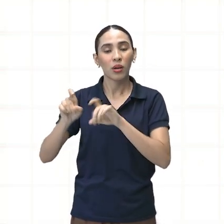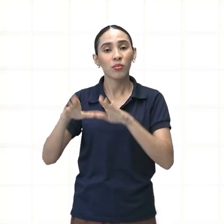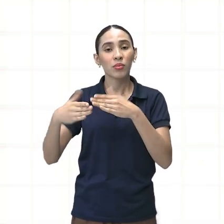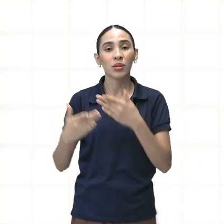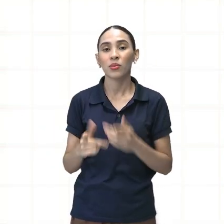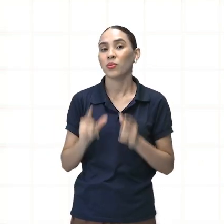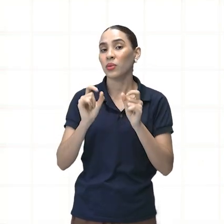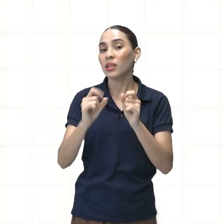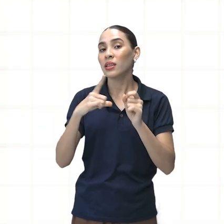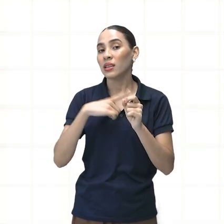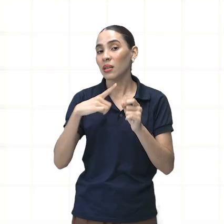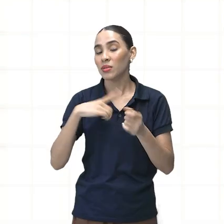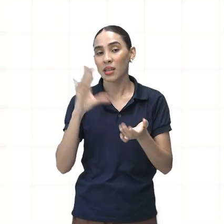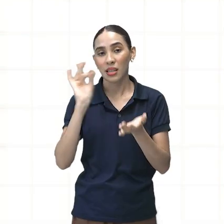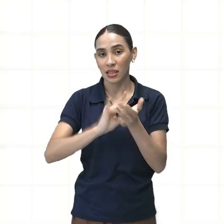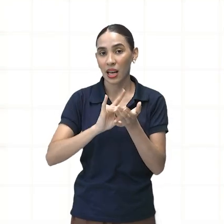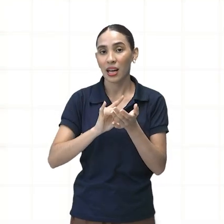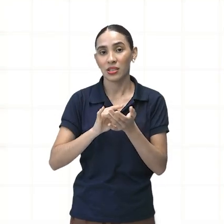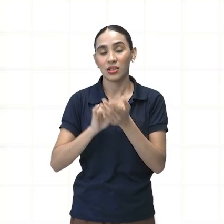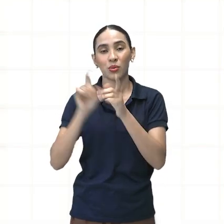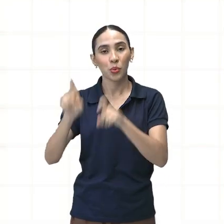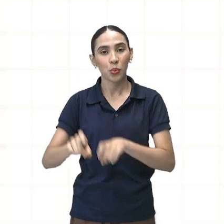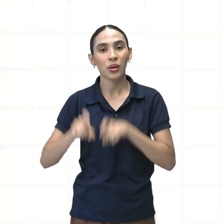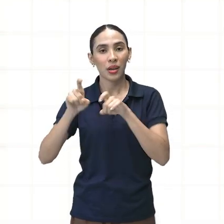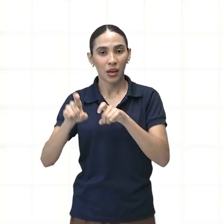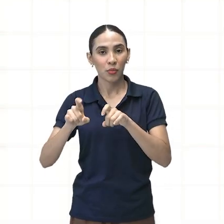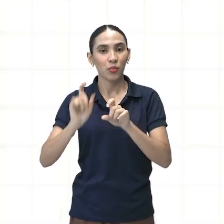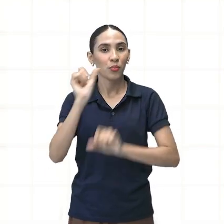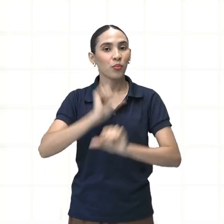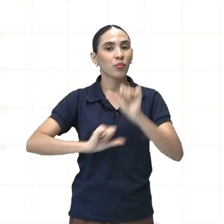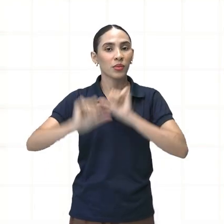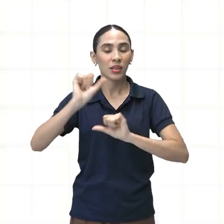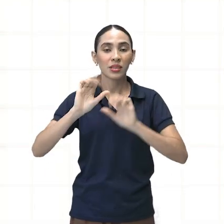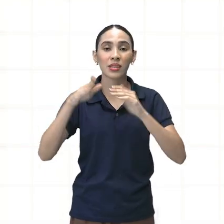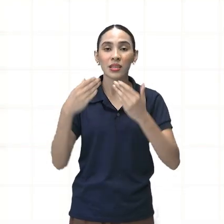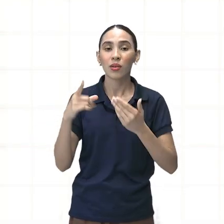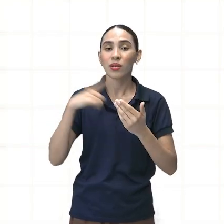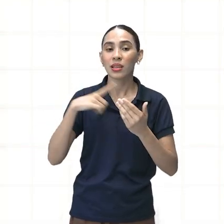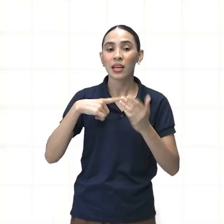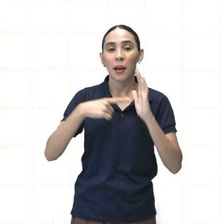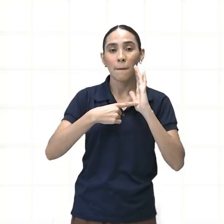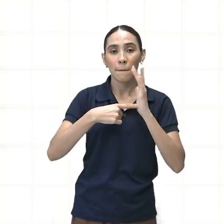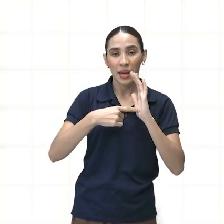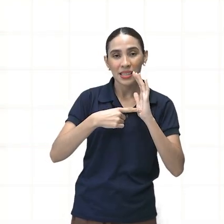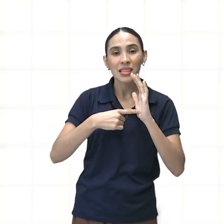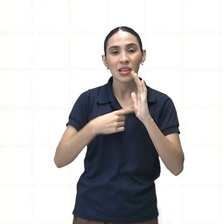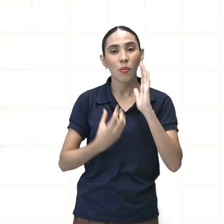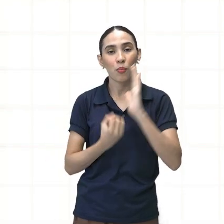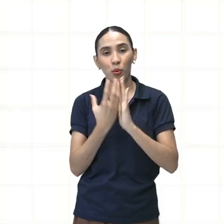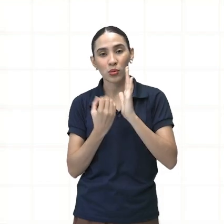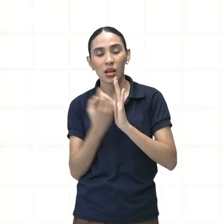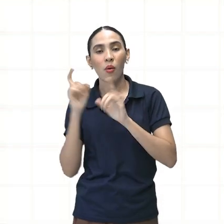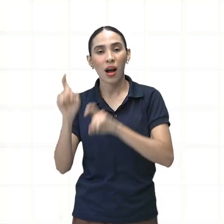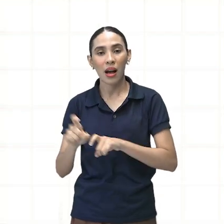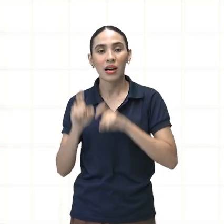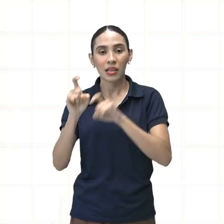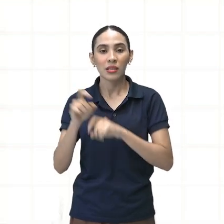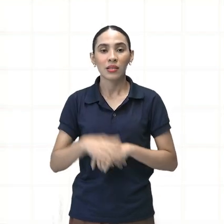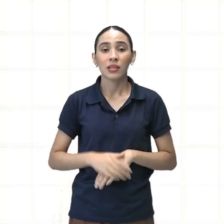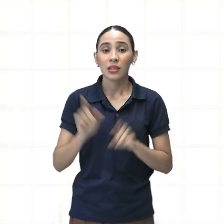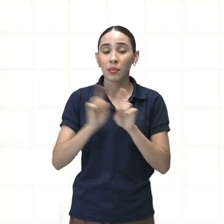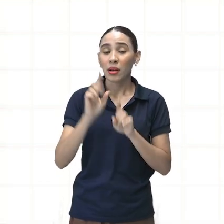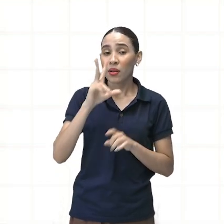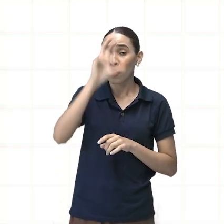gente tem de realidade no campo a partir dessa modernização? A gente tem a mecanização da produção agrícola, a gente tem